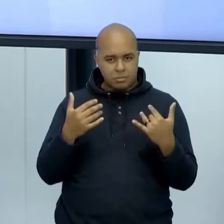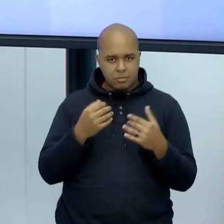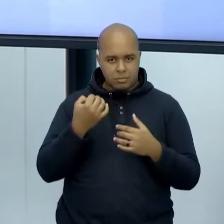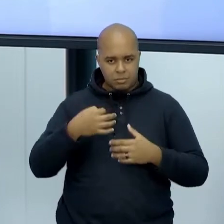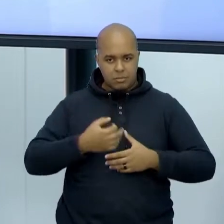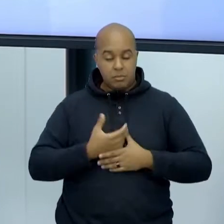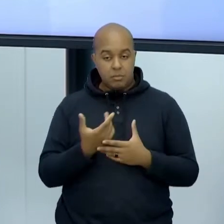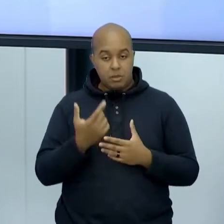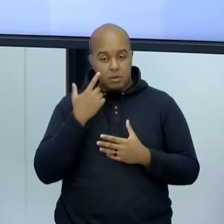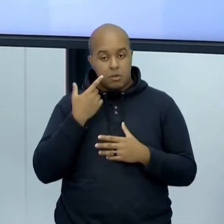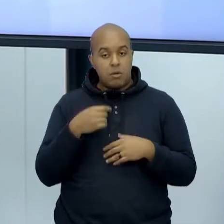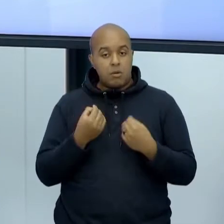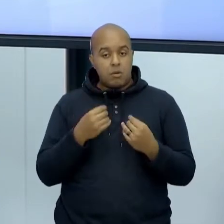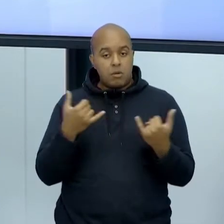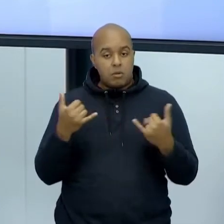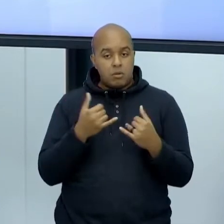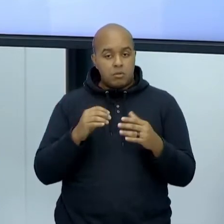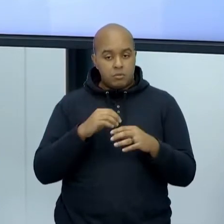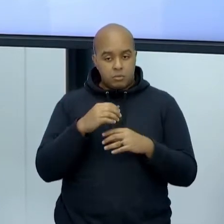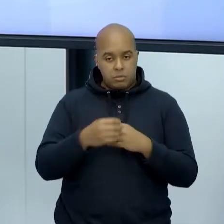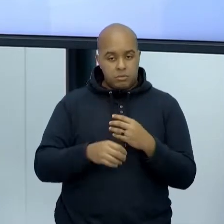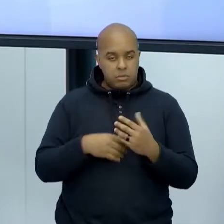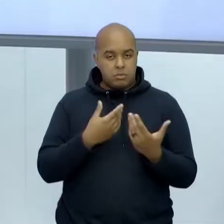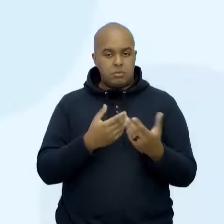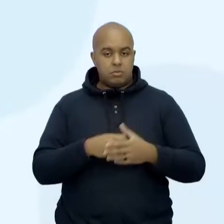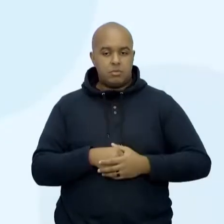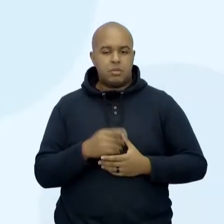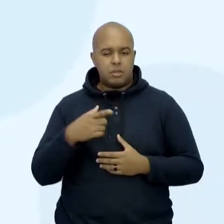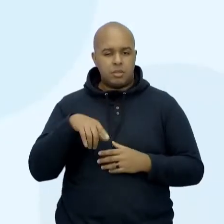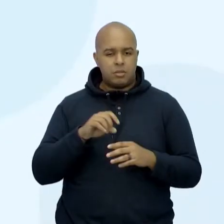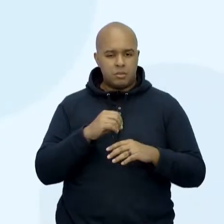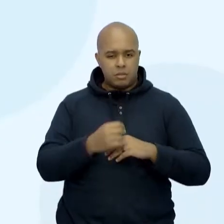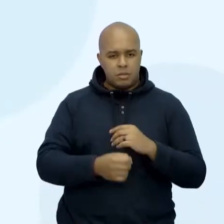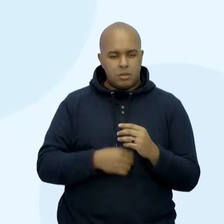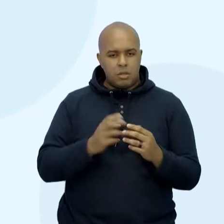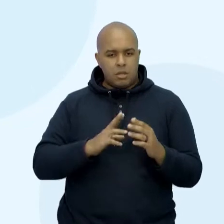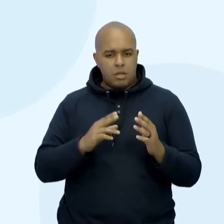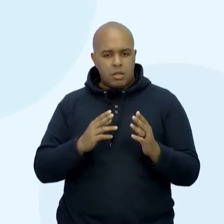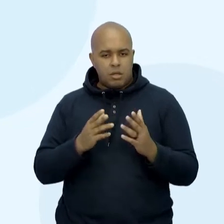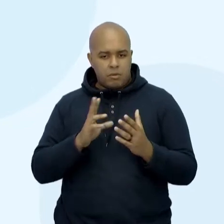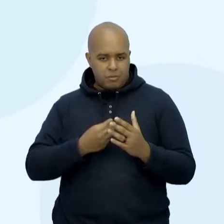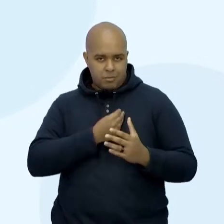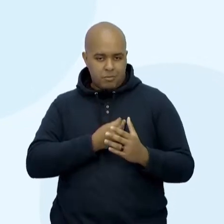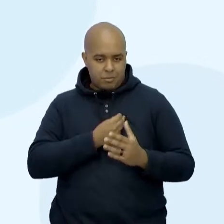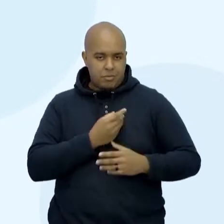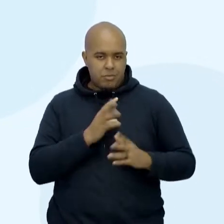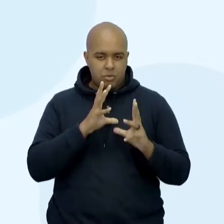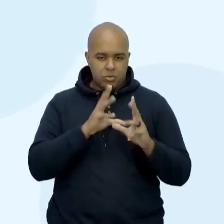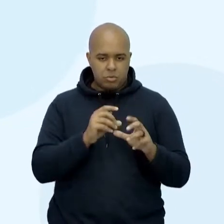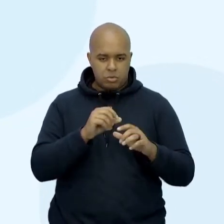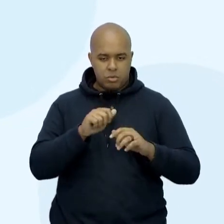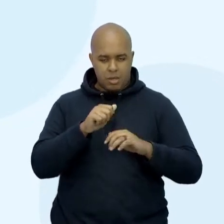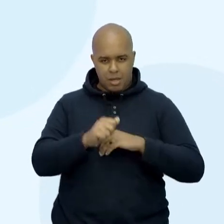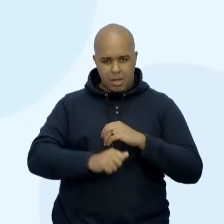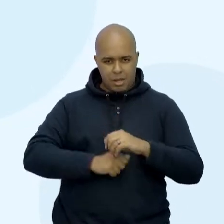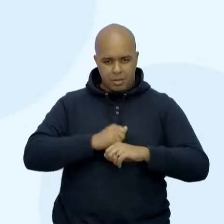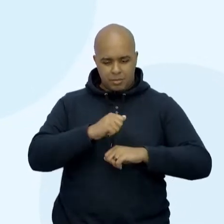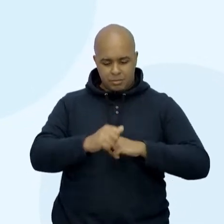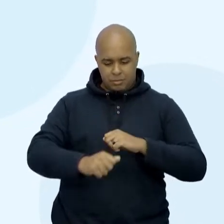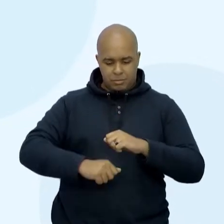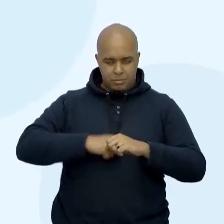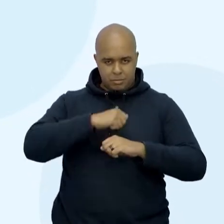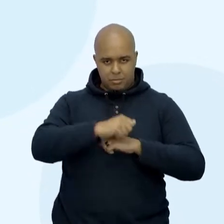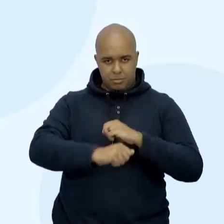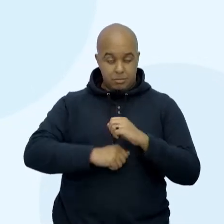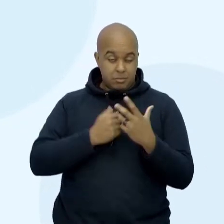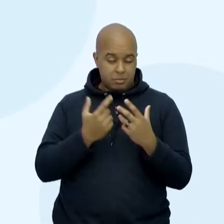luz. Então, onde os elétrons orbitam, né? Eles habitam aí, né, em todos os átomos, girando aí,